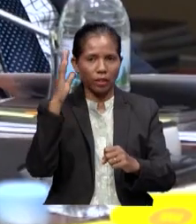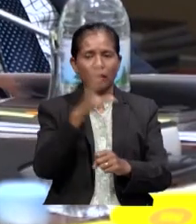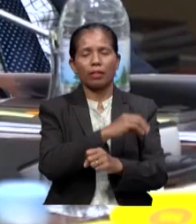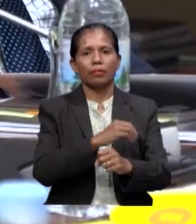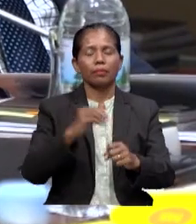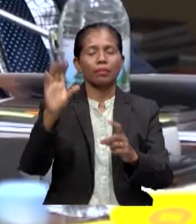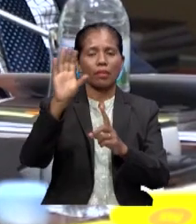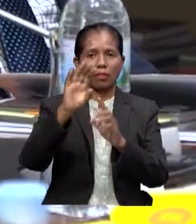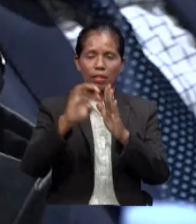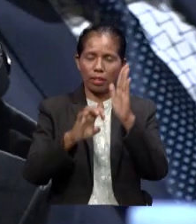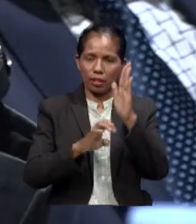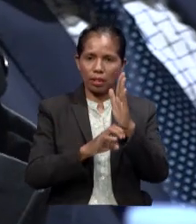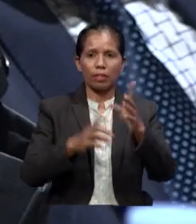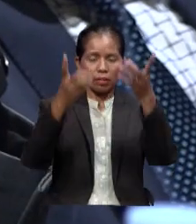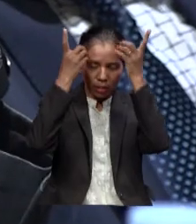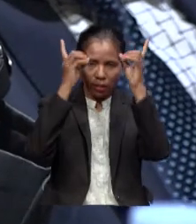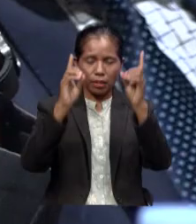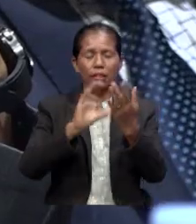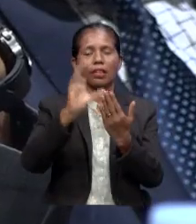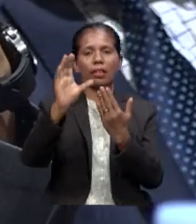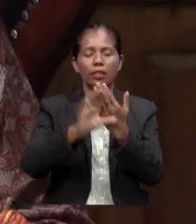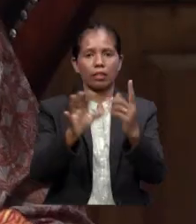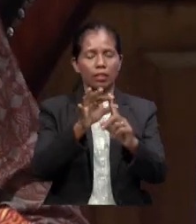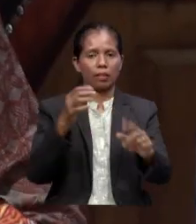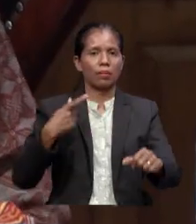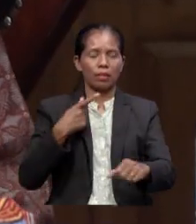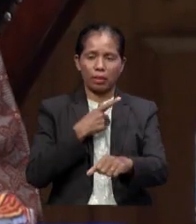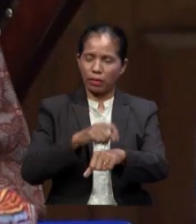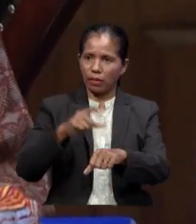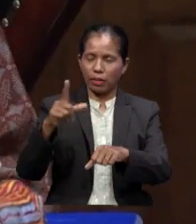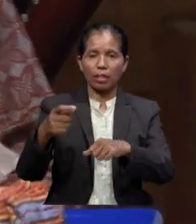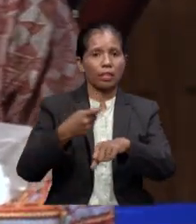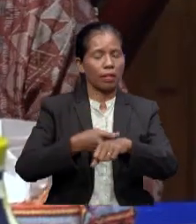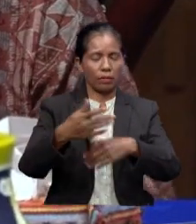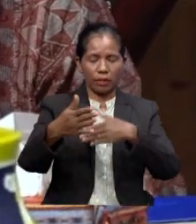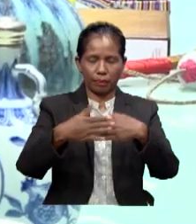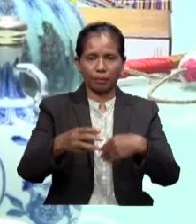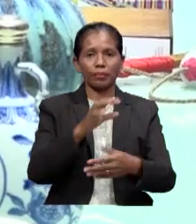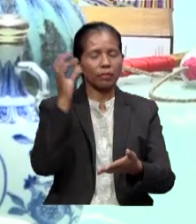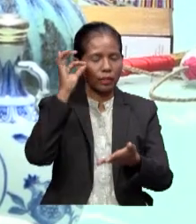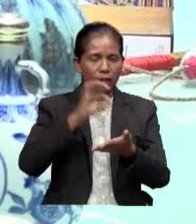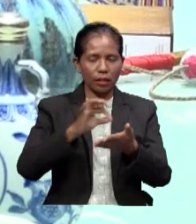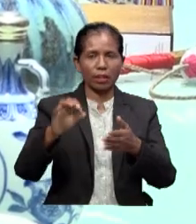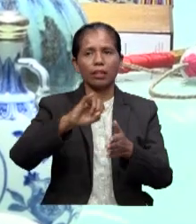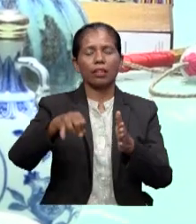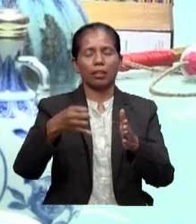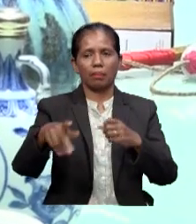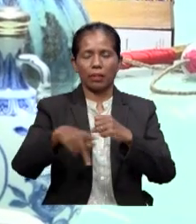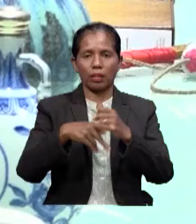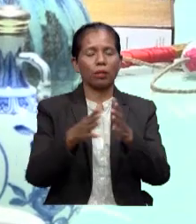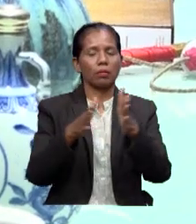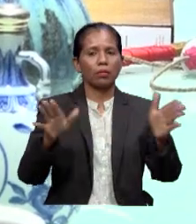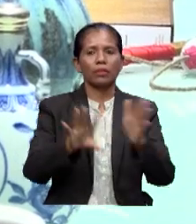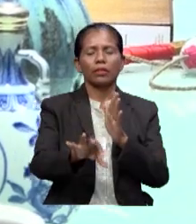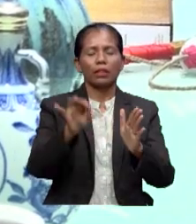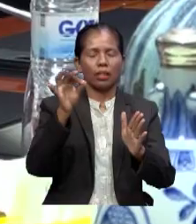decreta calendário beleção parlamentar e a tempo besik. Secretário-Geral Partido Fretilin, Maria Alcatiri Hateten, der Partido Bot nebe heta na